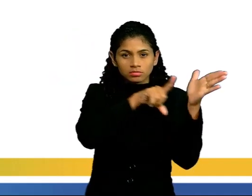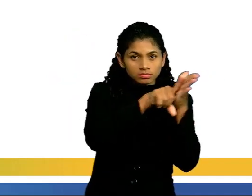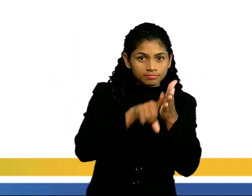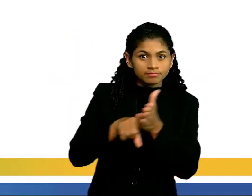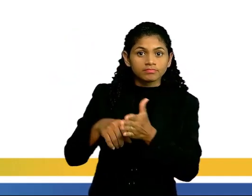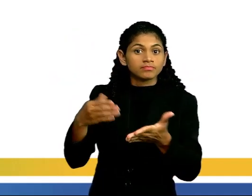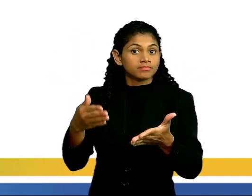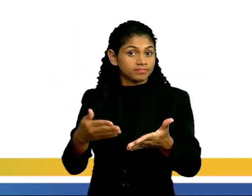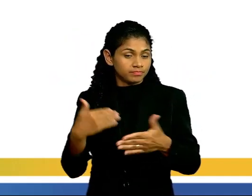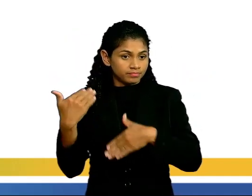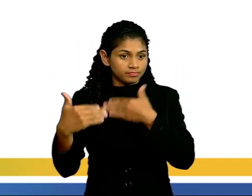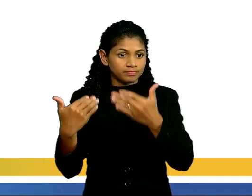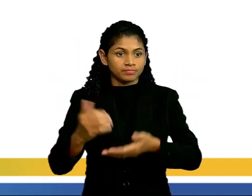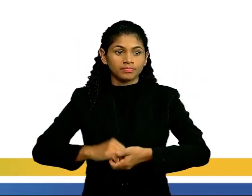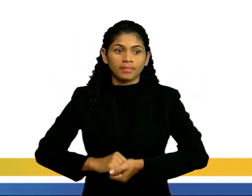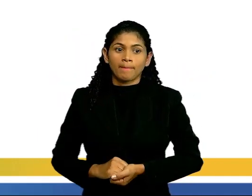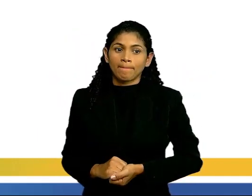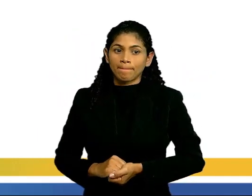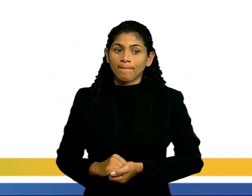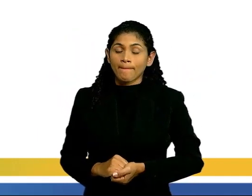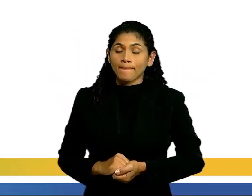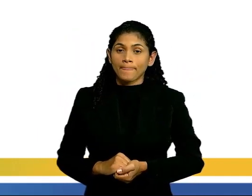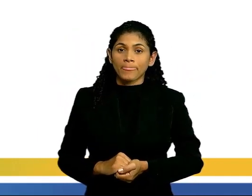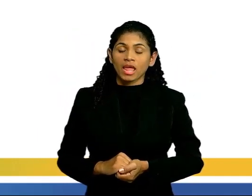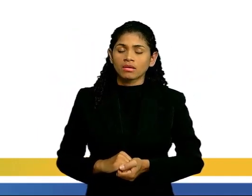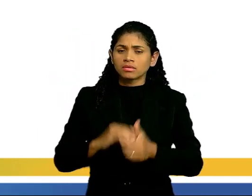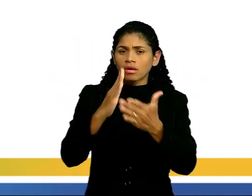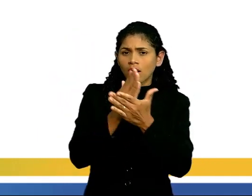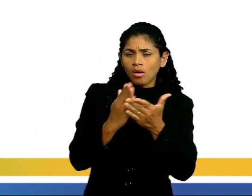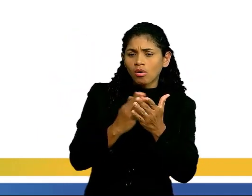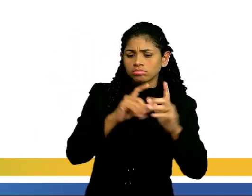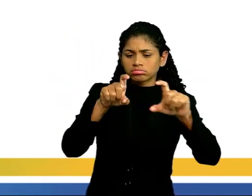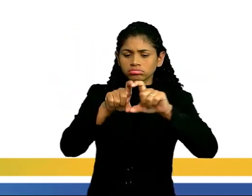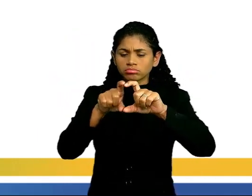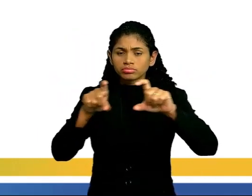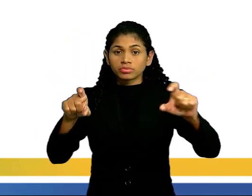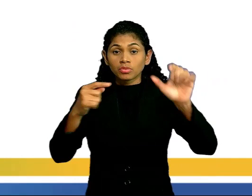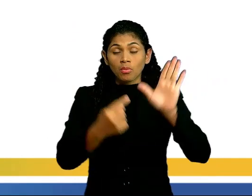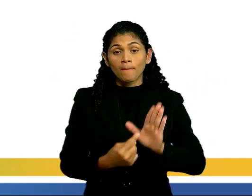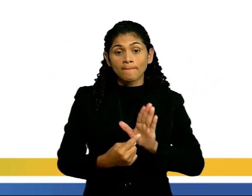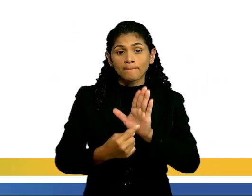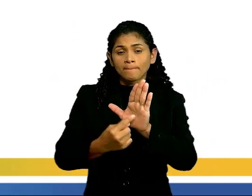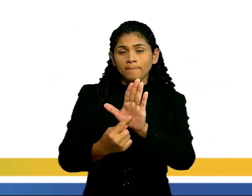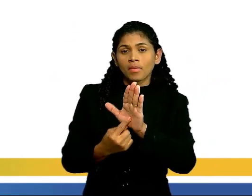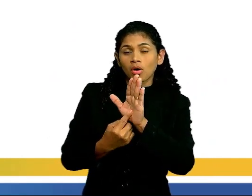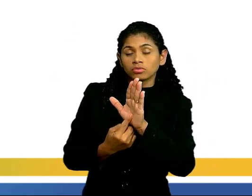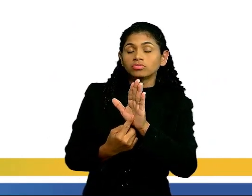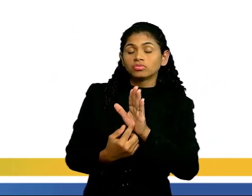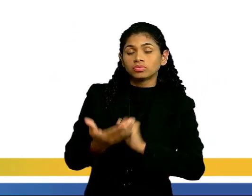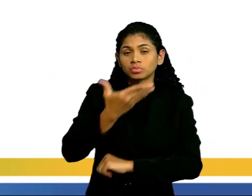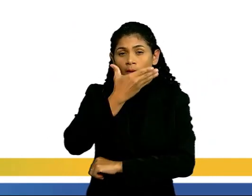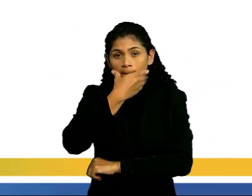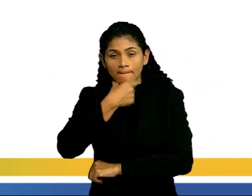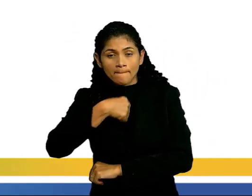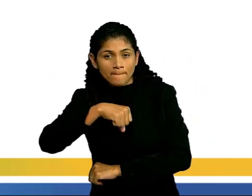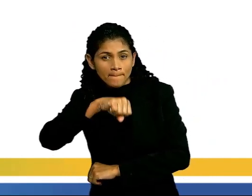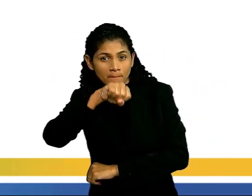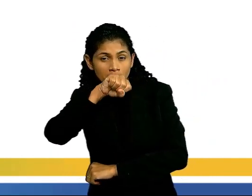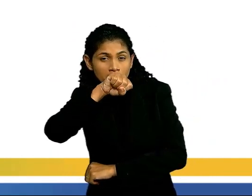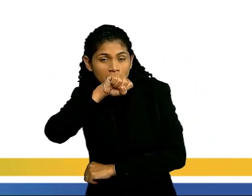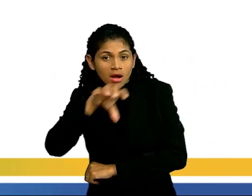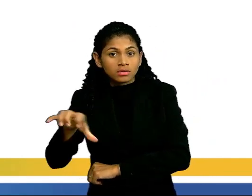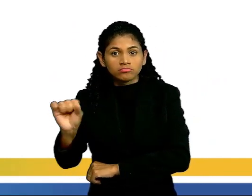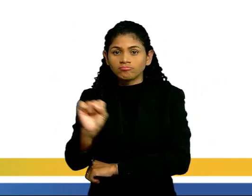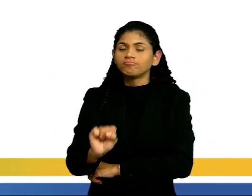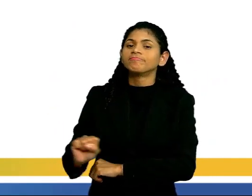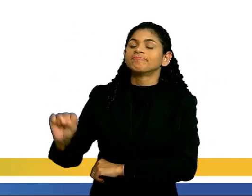Muitas passagens sublinham, por exemplo, a dificuldade de ser mãe solteira nesse contexto de extrema pobreza. Lemos num